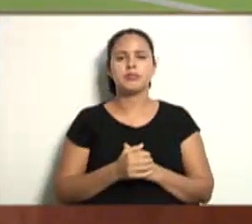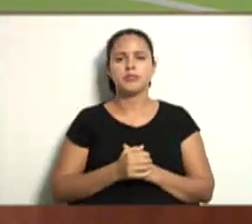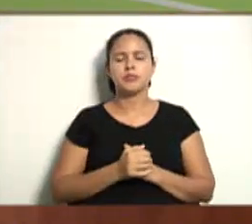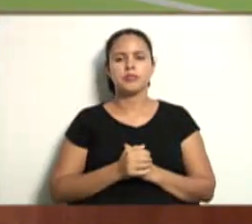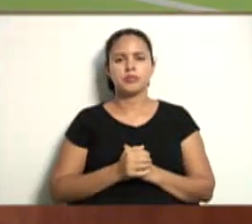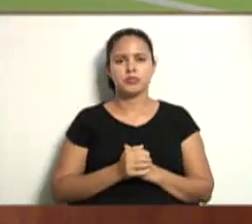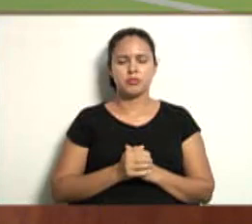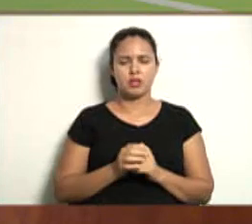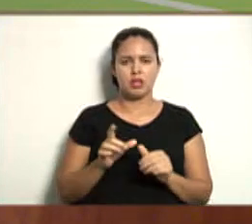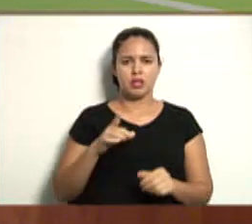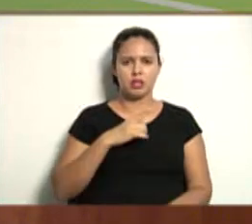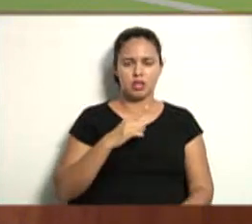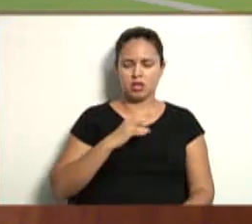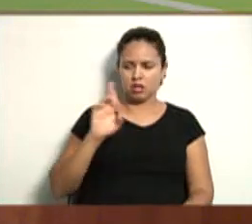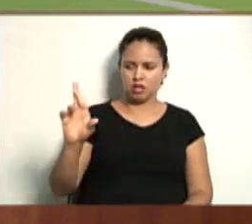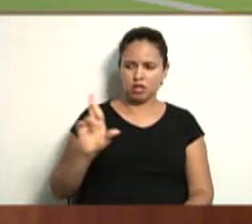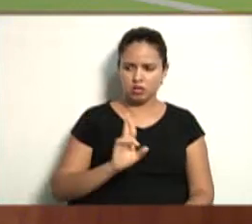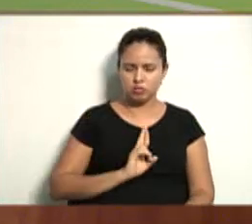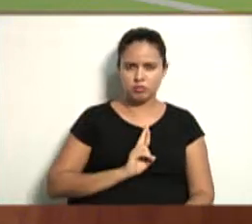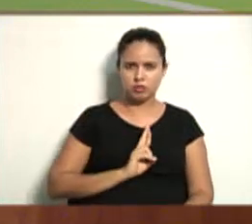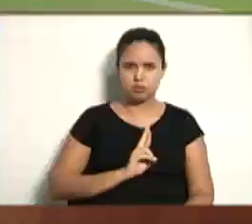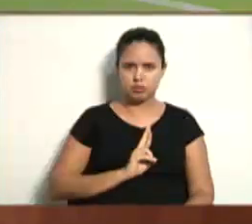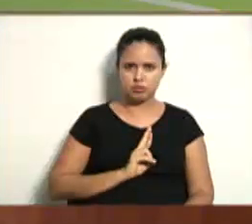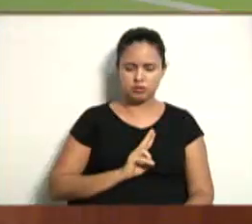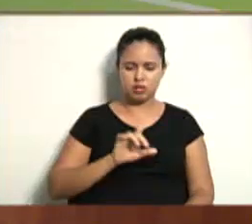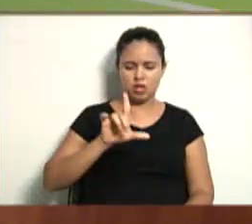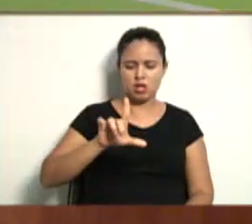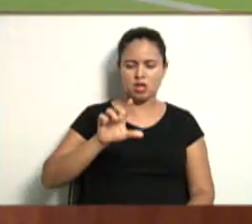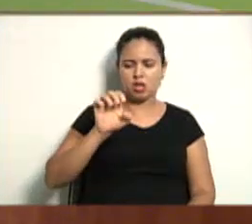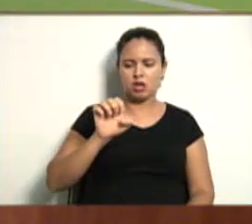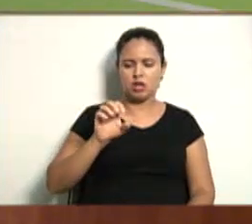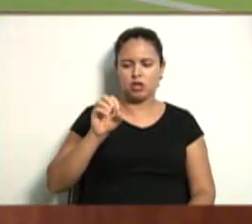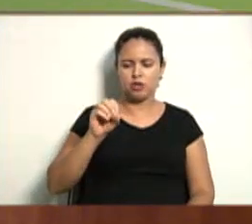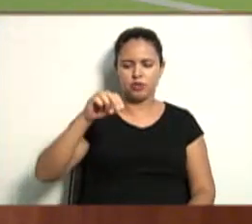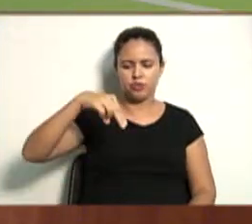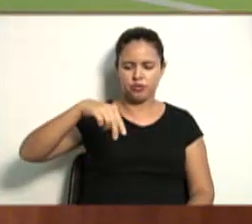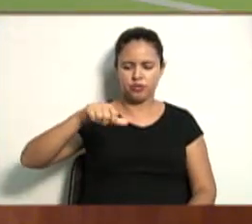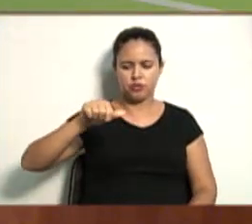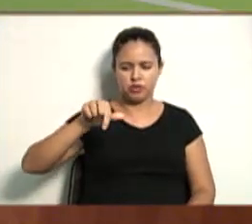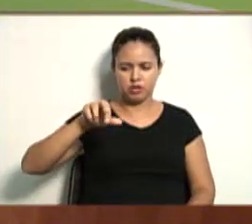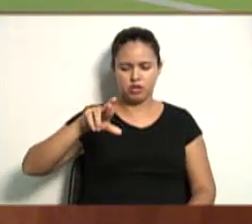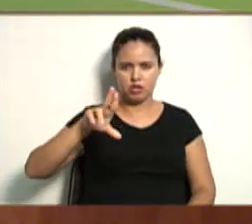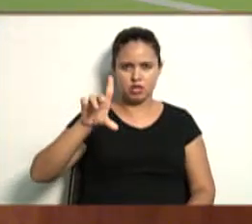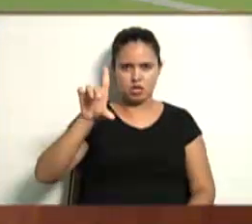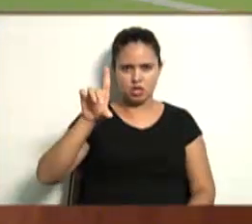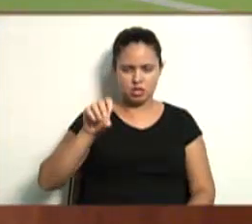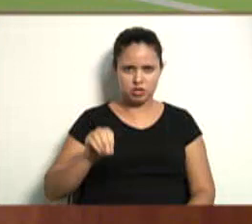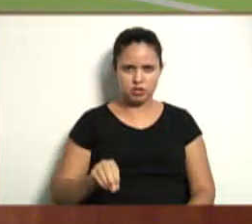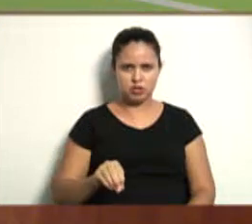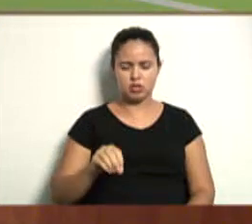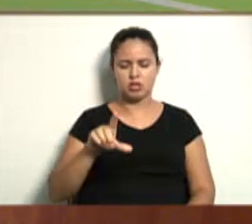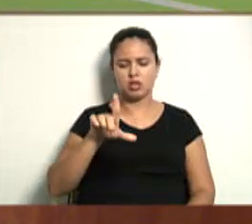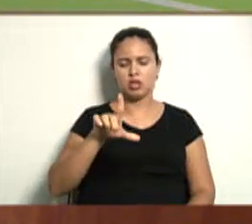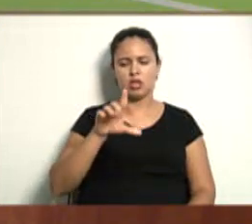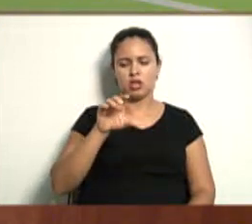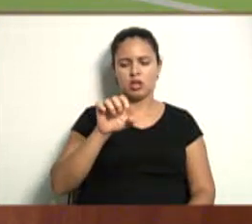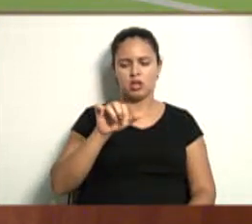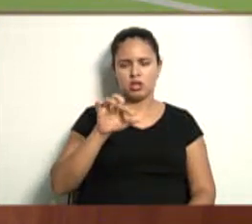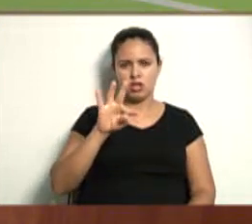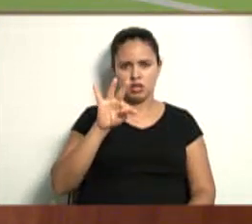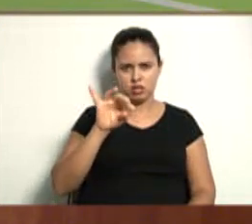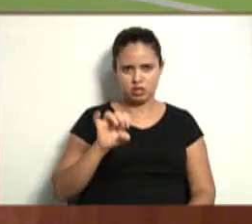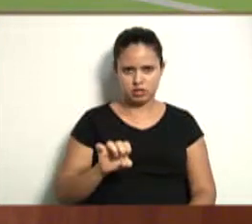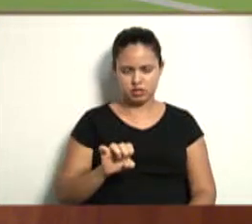Aqui tem a resposta ainda do Leonardo Leite, de Ariquemes. Ele informou que